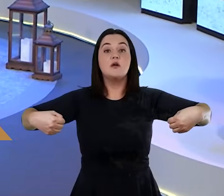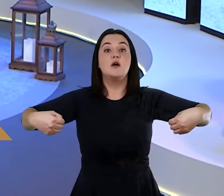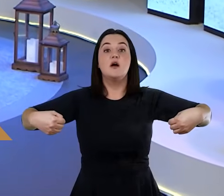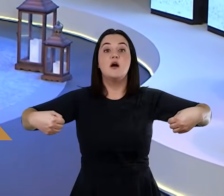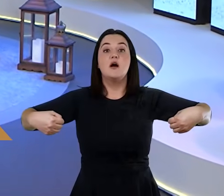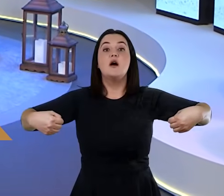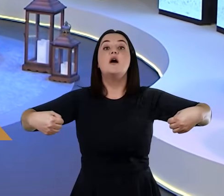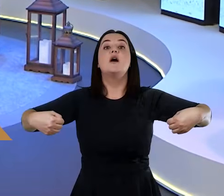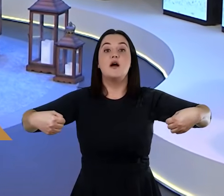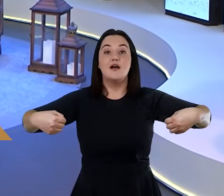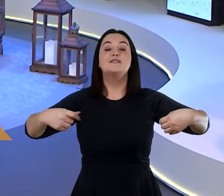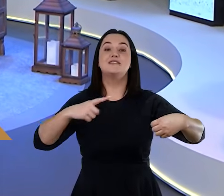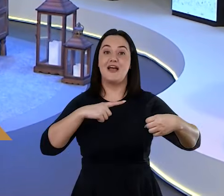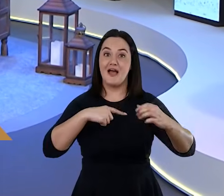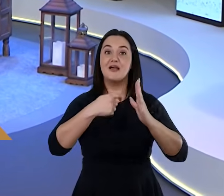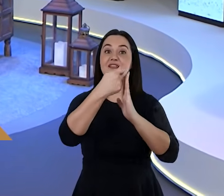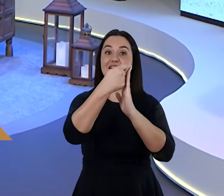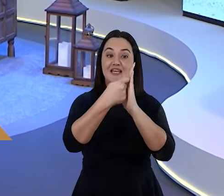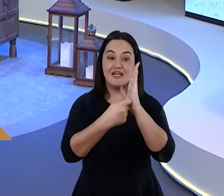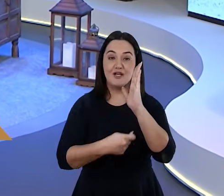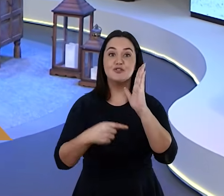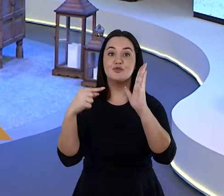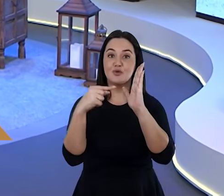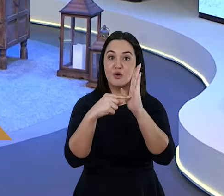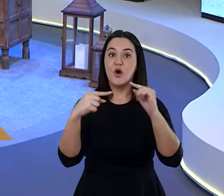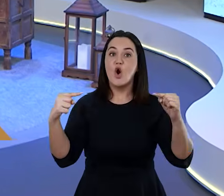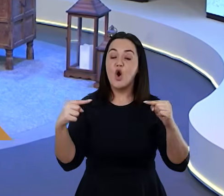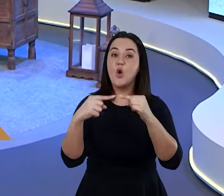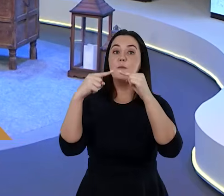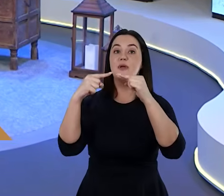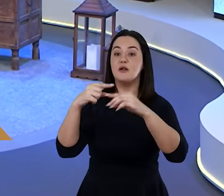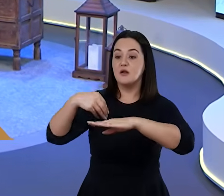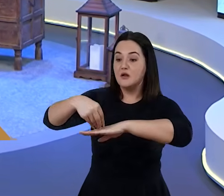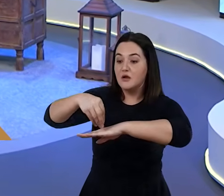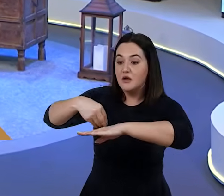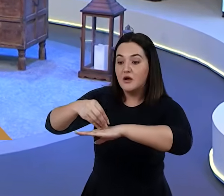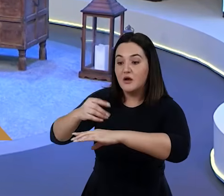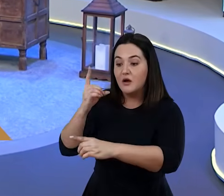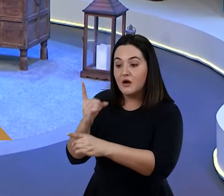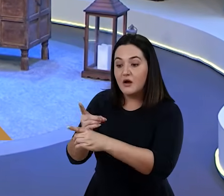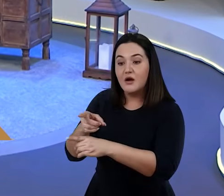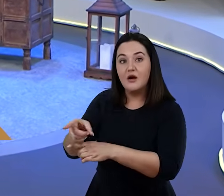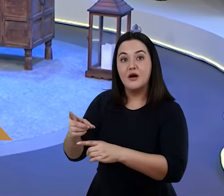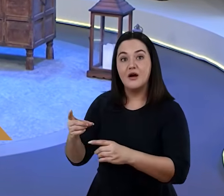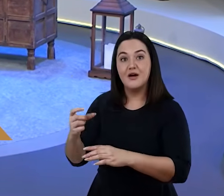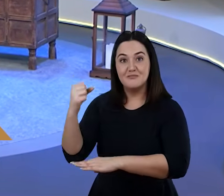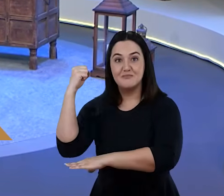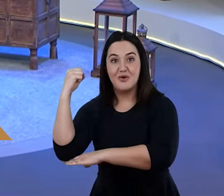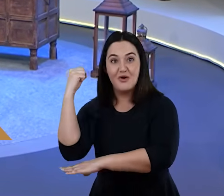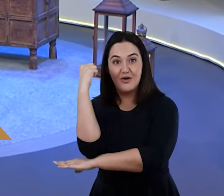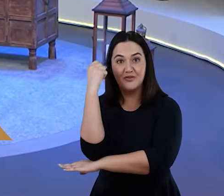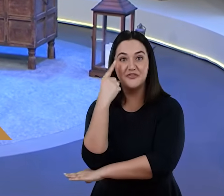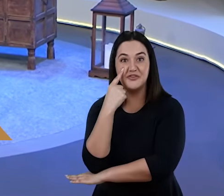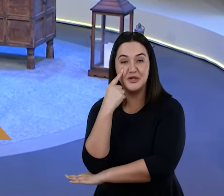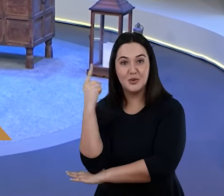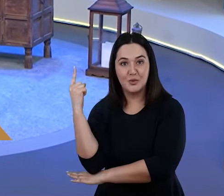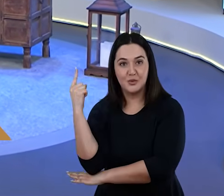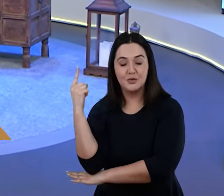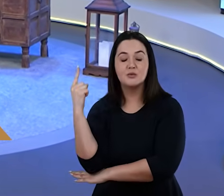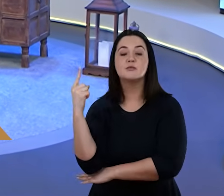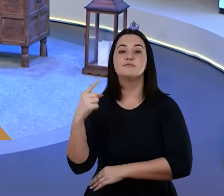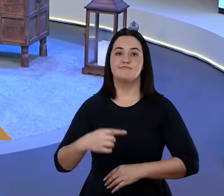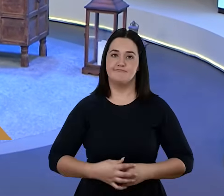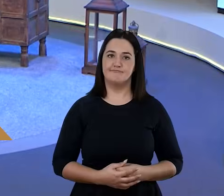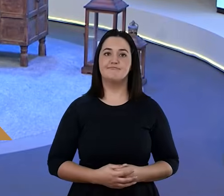essa descrição bíblica está tremendamente em acordo com o achado arqueológico de Tel Kazil, que eu acabei de mencionar